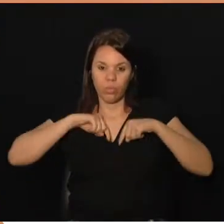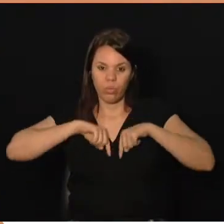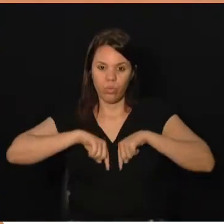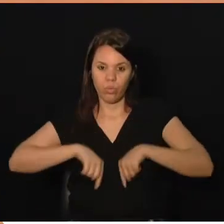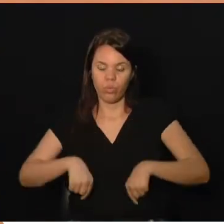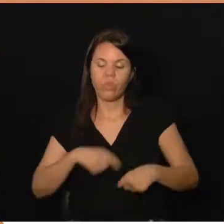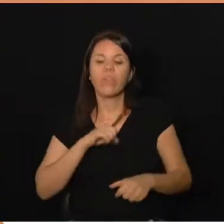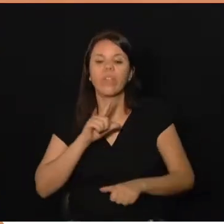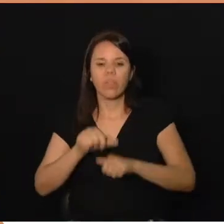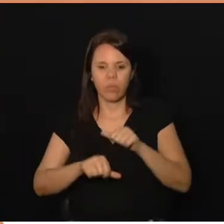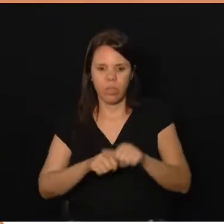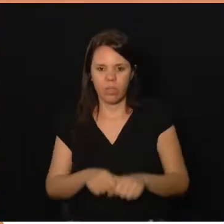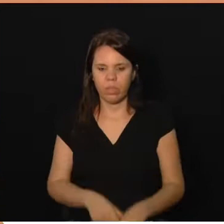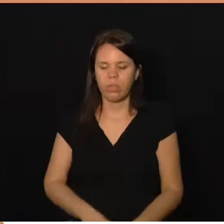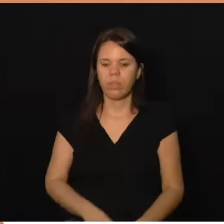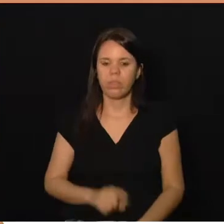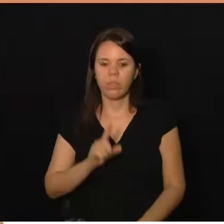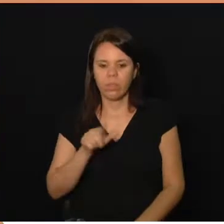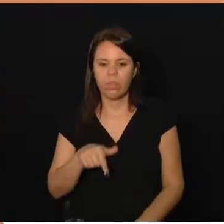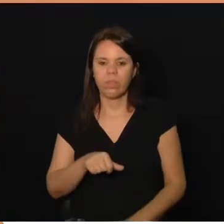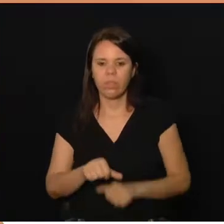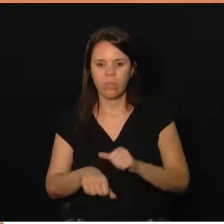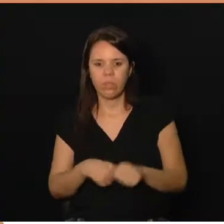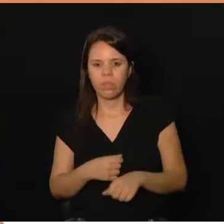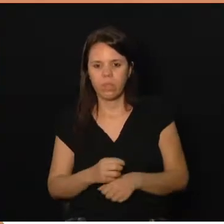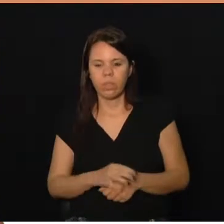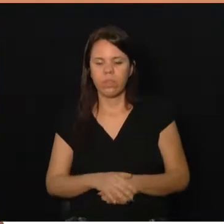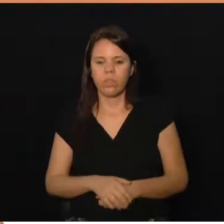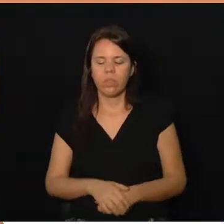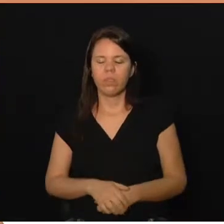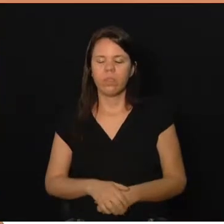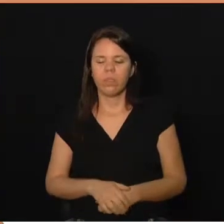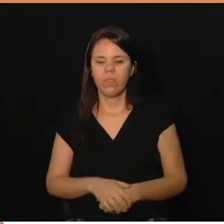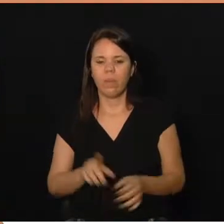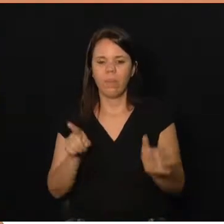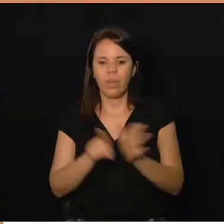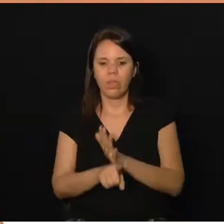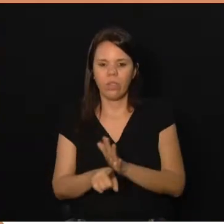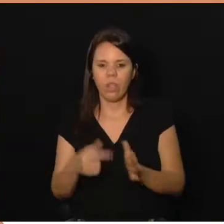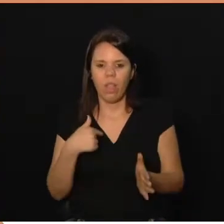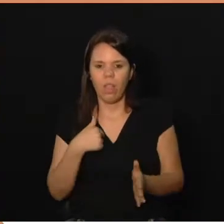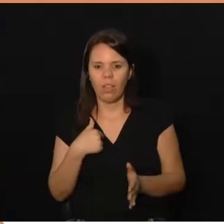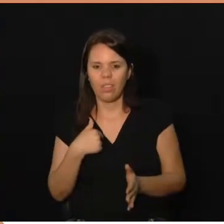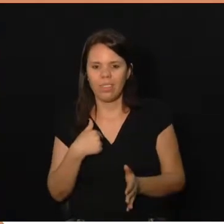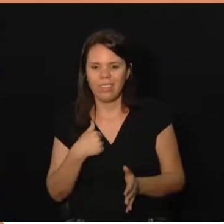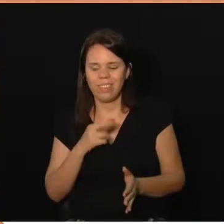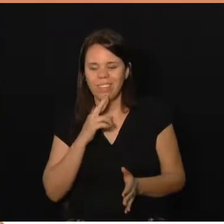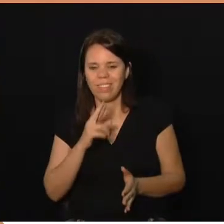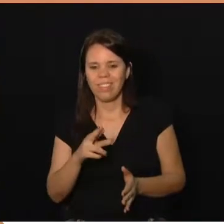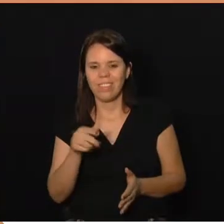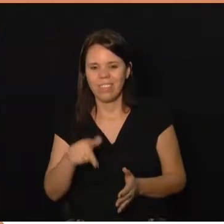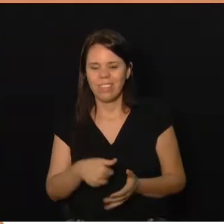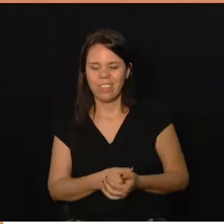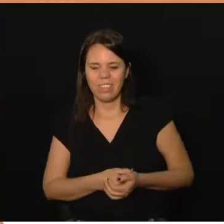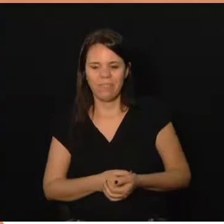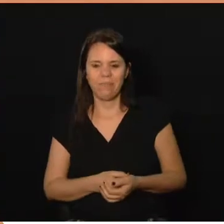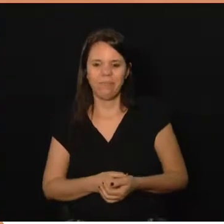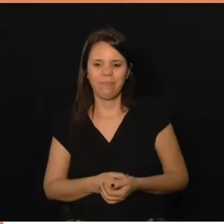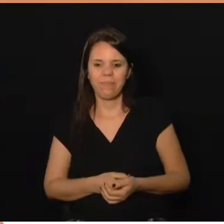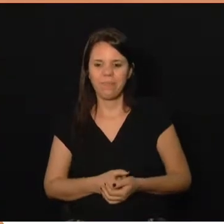ter mudanças. E essas mudanças, né, que era a pergunta e eu acabei respondendo aqui,